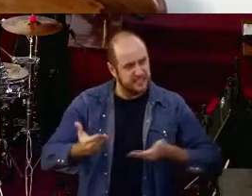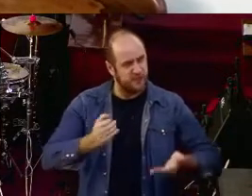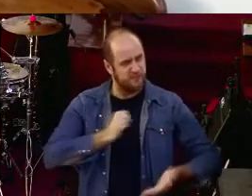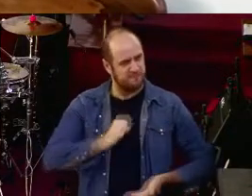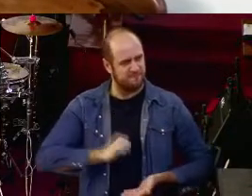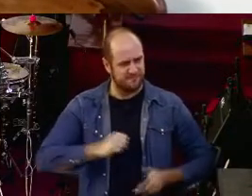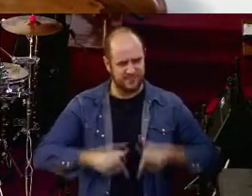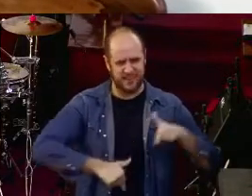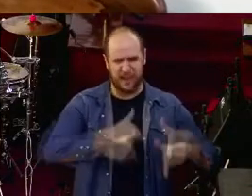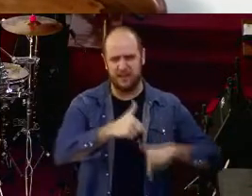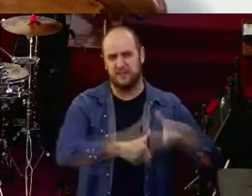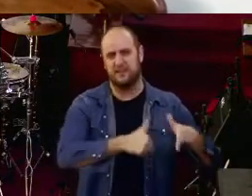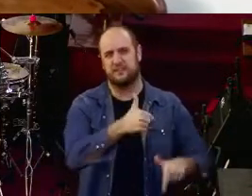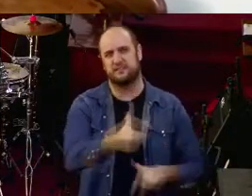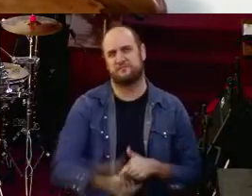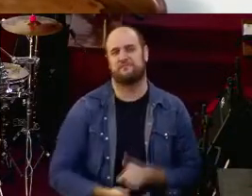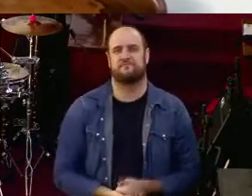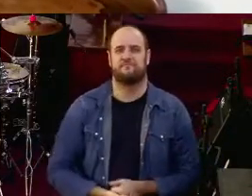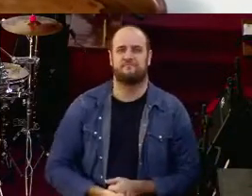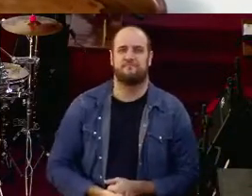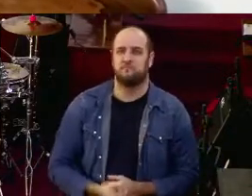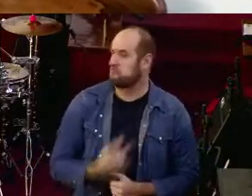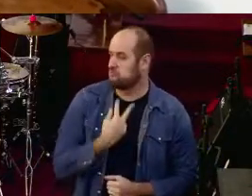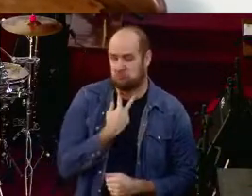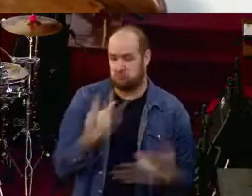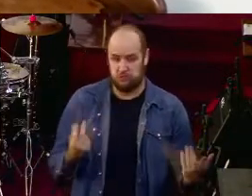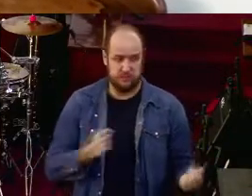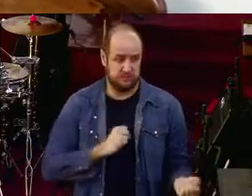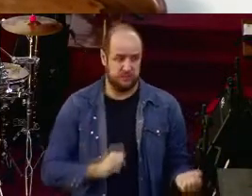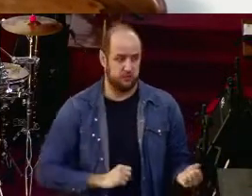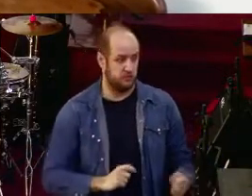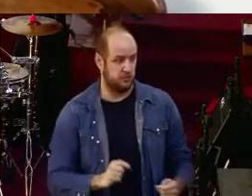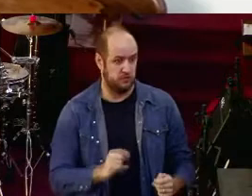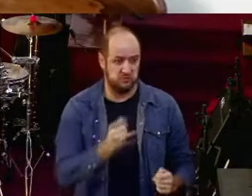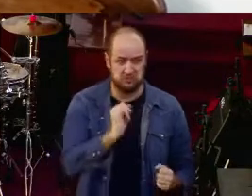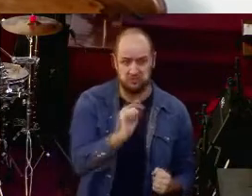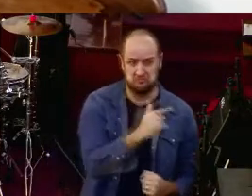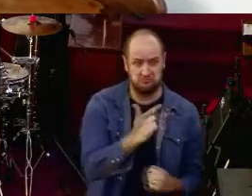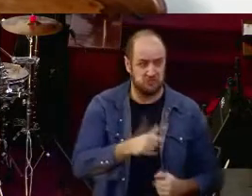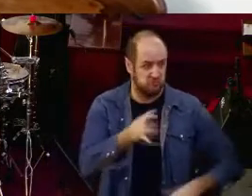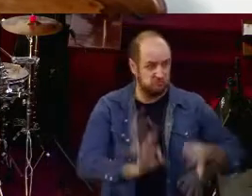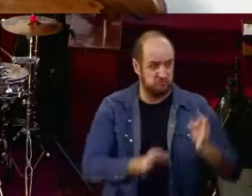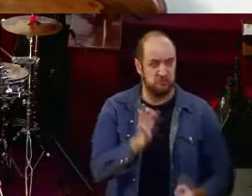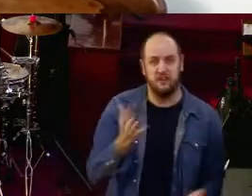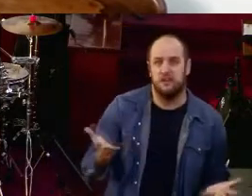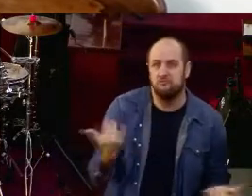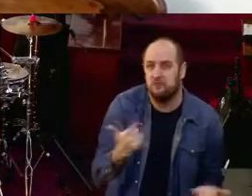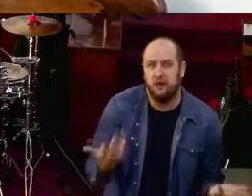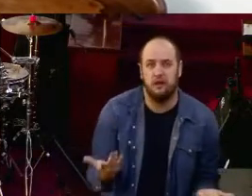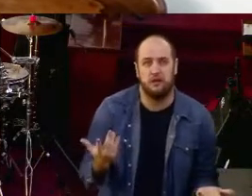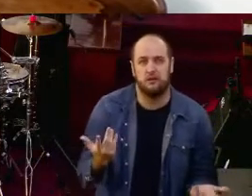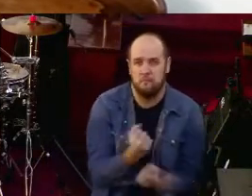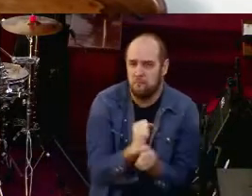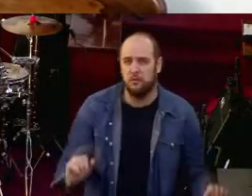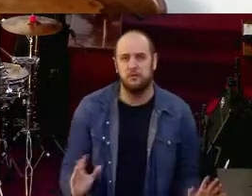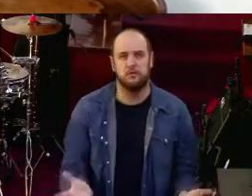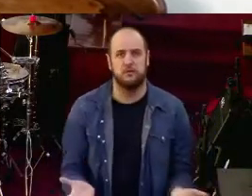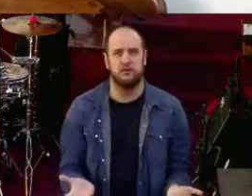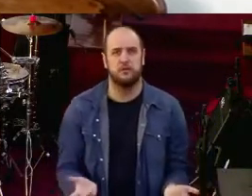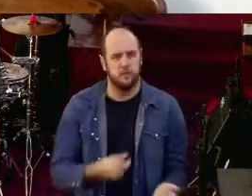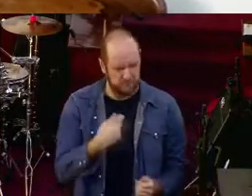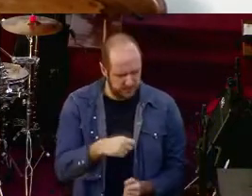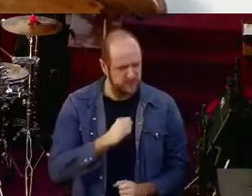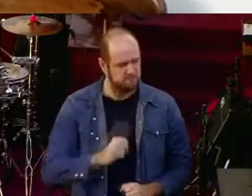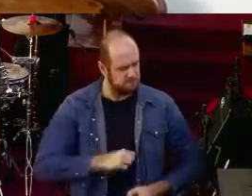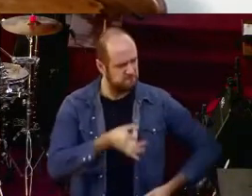plenamente. Ele jamais poderia ser um sacerdote sem cumprir toda a justiça. E por isso